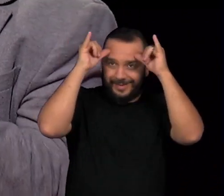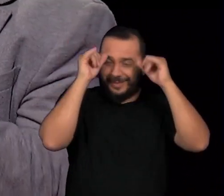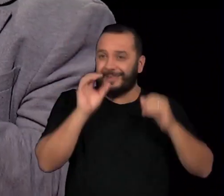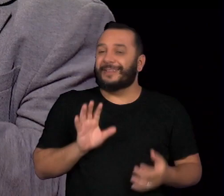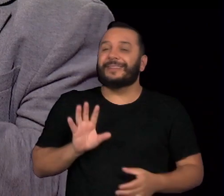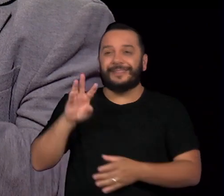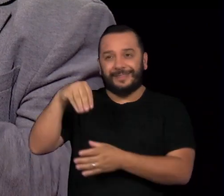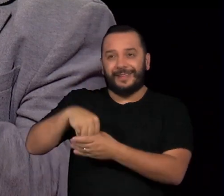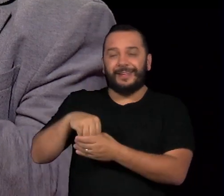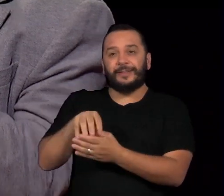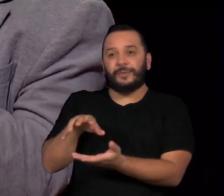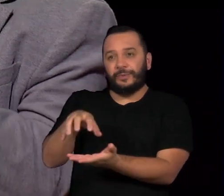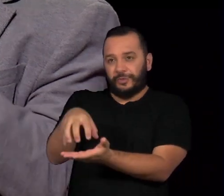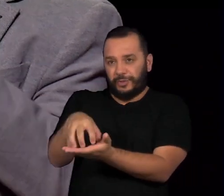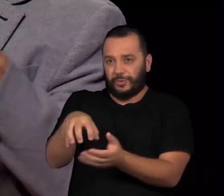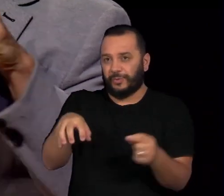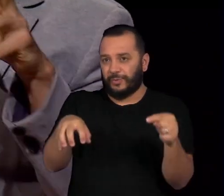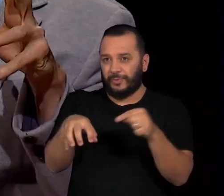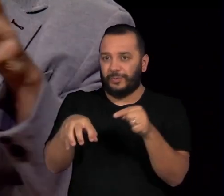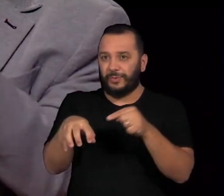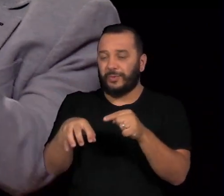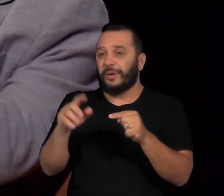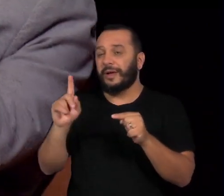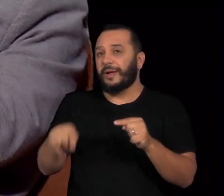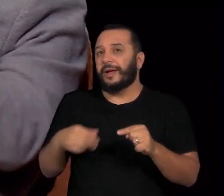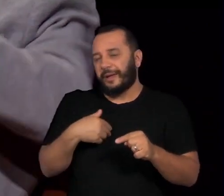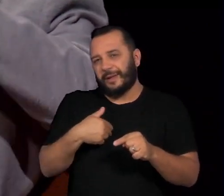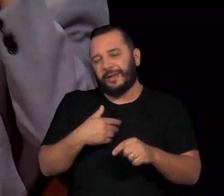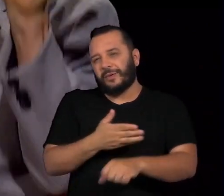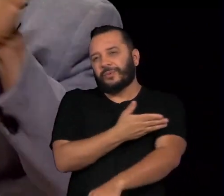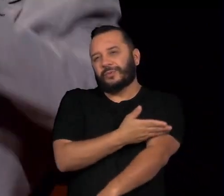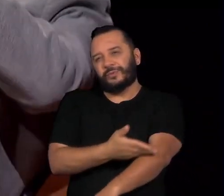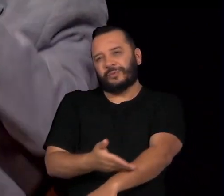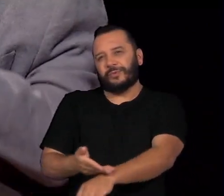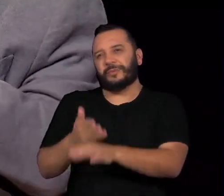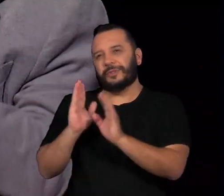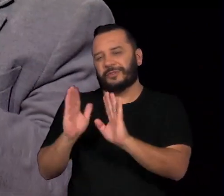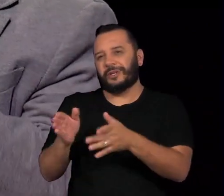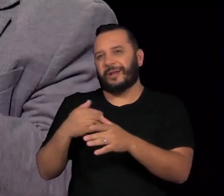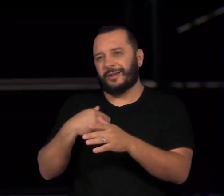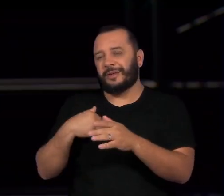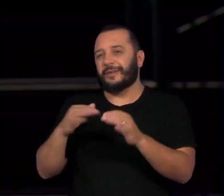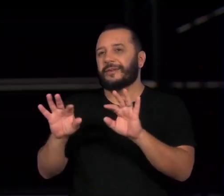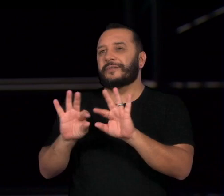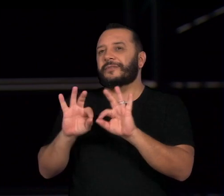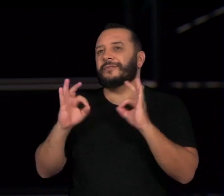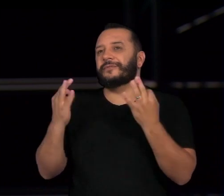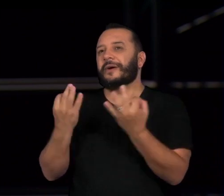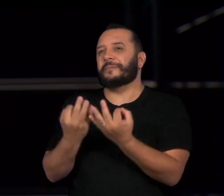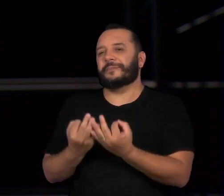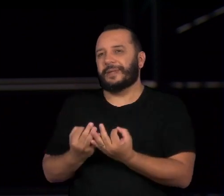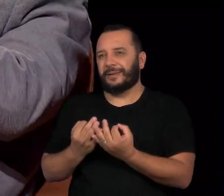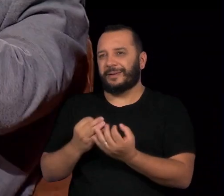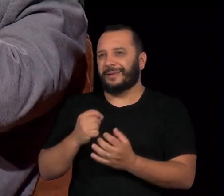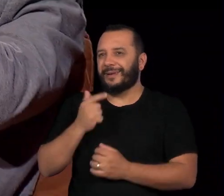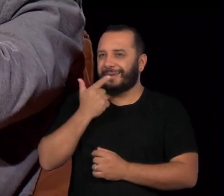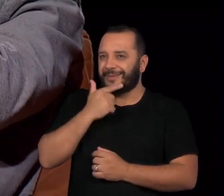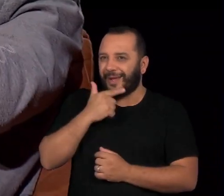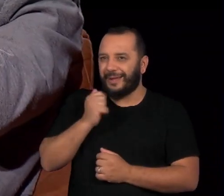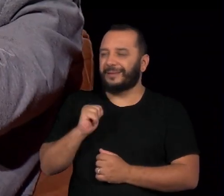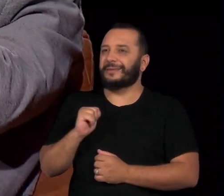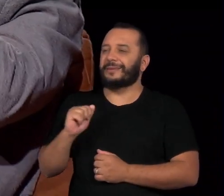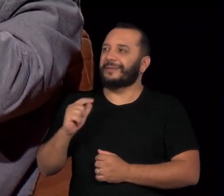fazendo ele faz parte do que eu chamo família Reisado fica vou ficar por aqui né tem a música dançada